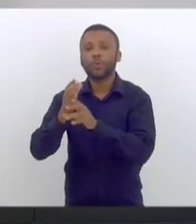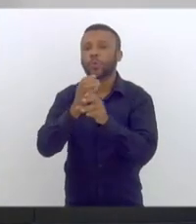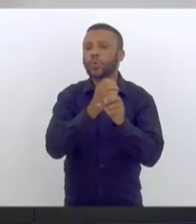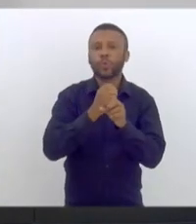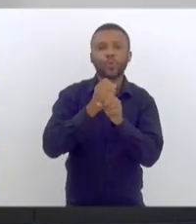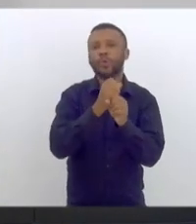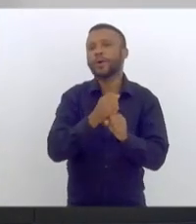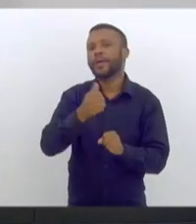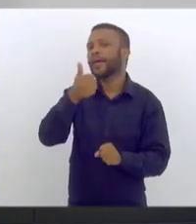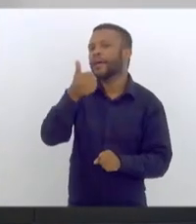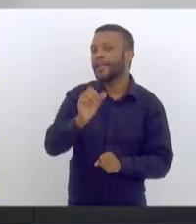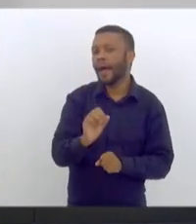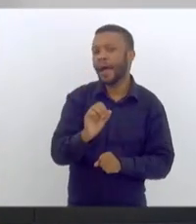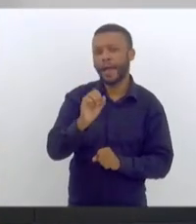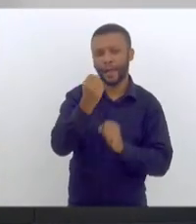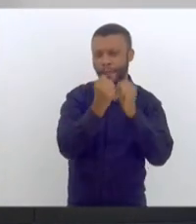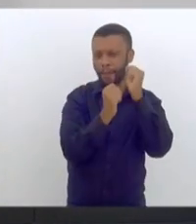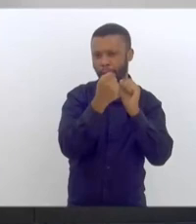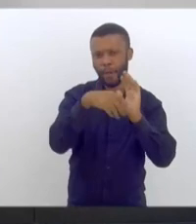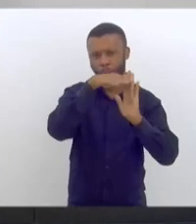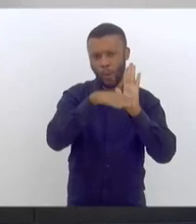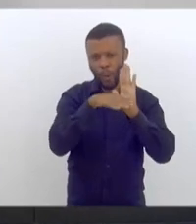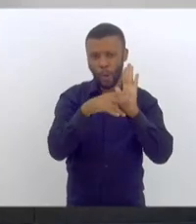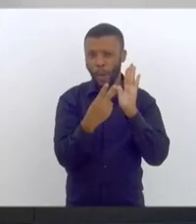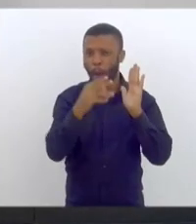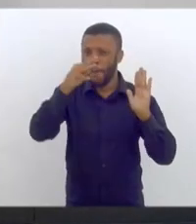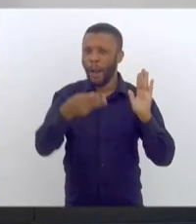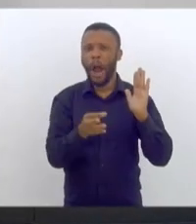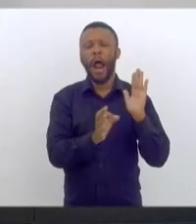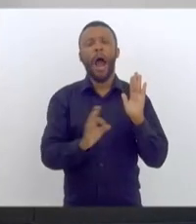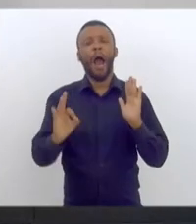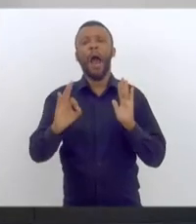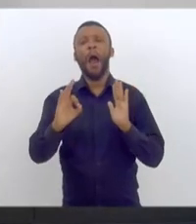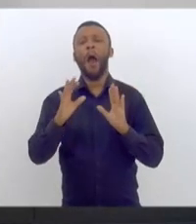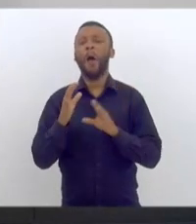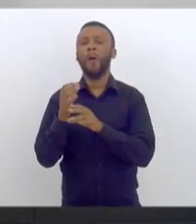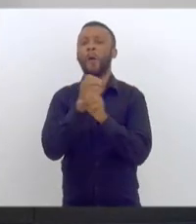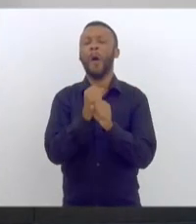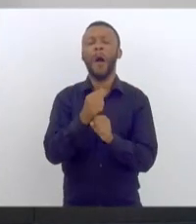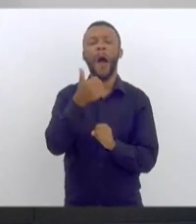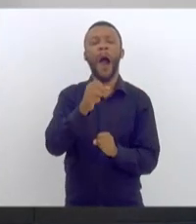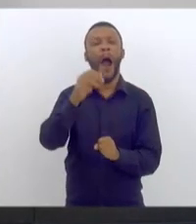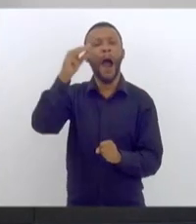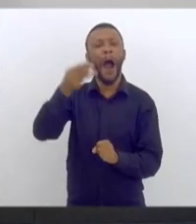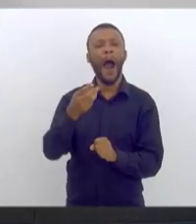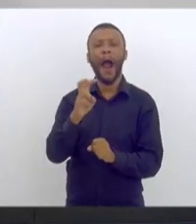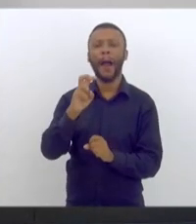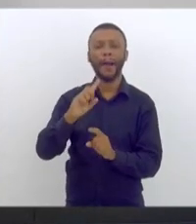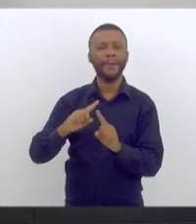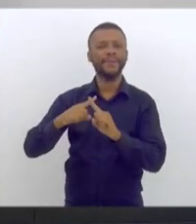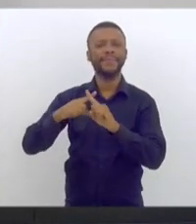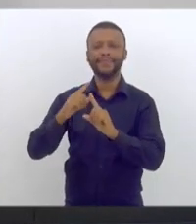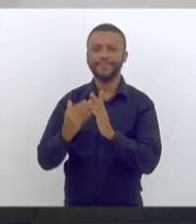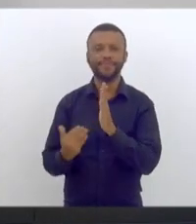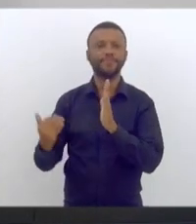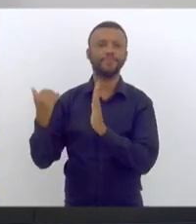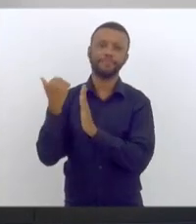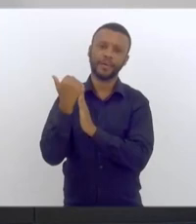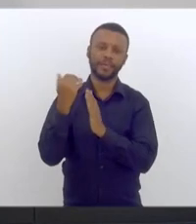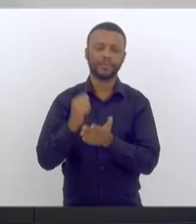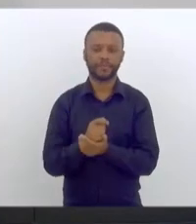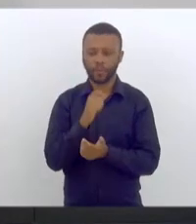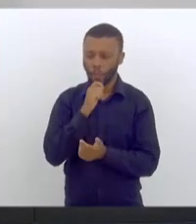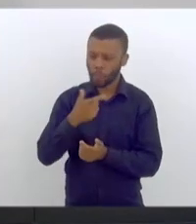dez não deu dois milhões deu 10 milhões cinco vezes mais a senhora não tem